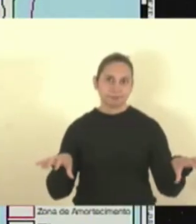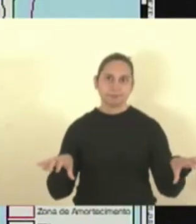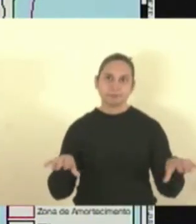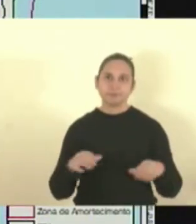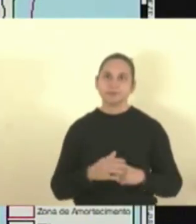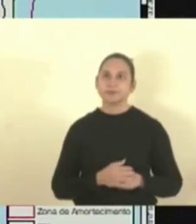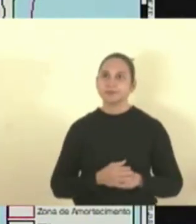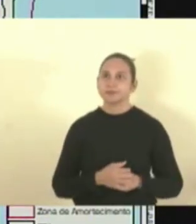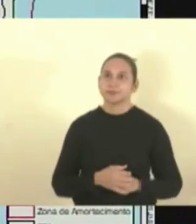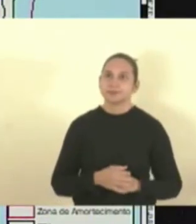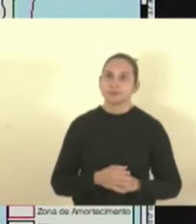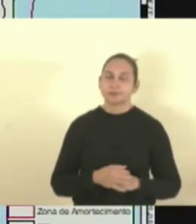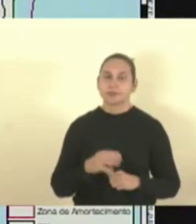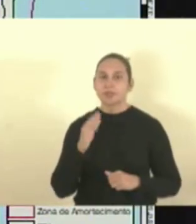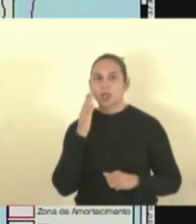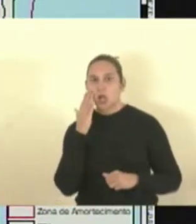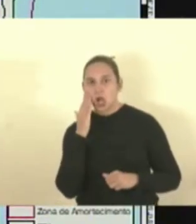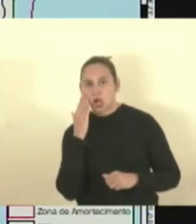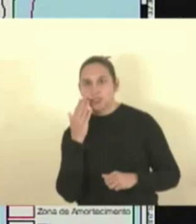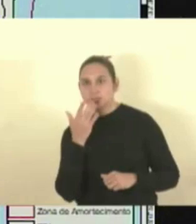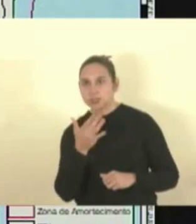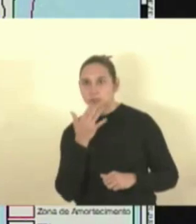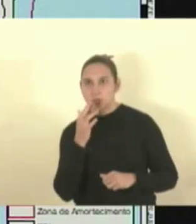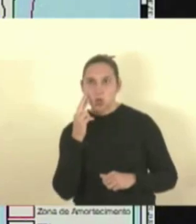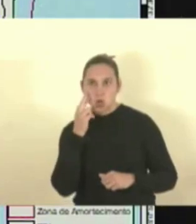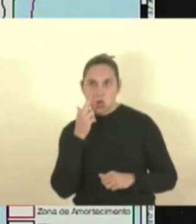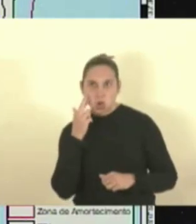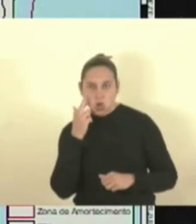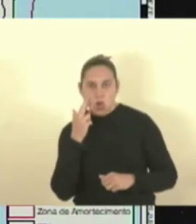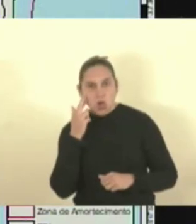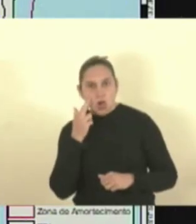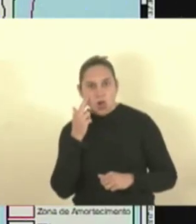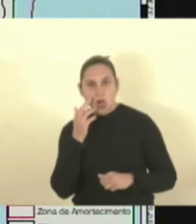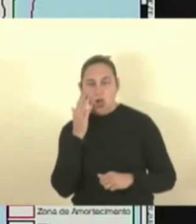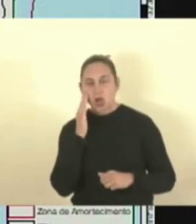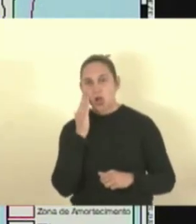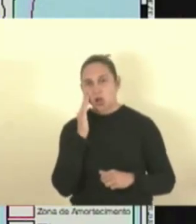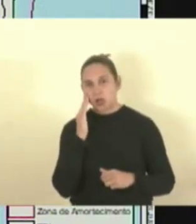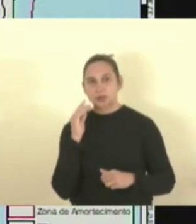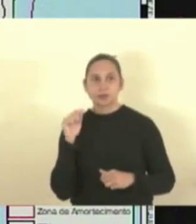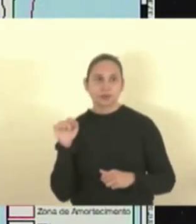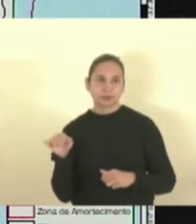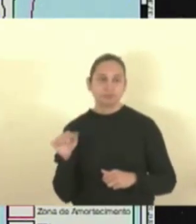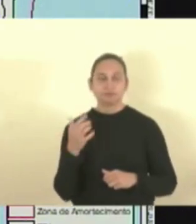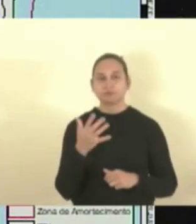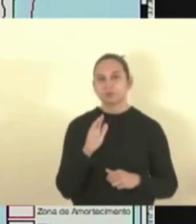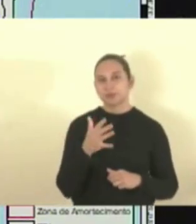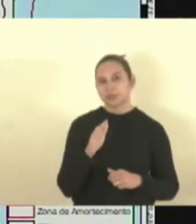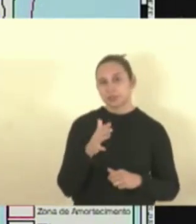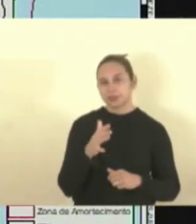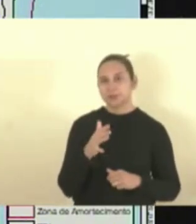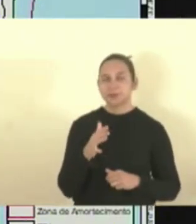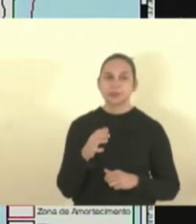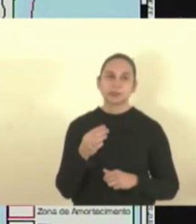Ali em rosa, mais ou menos, os tabuleiros costeiros da formação Barreiras, mais ou menos na ordem de 30 milhões de